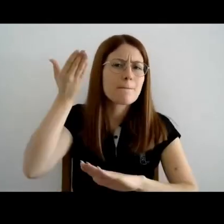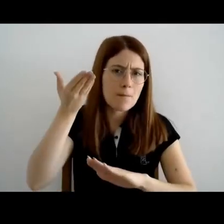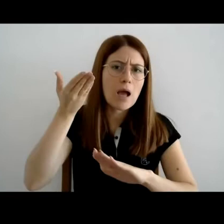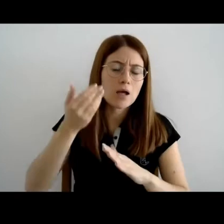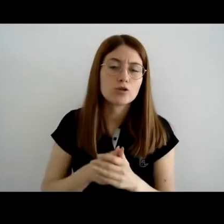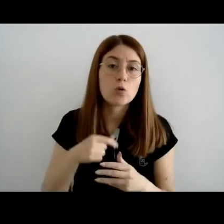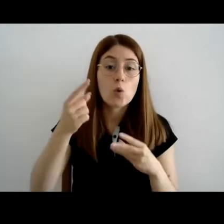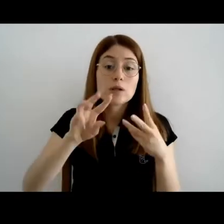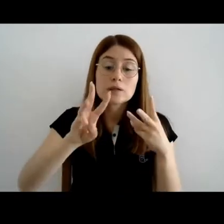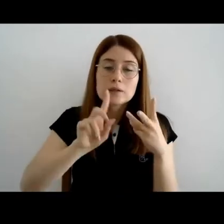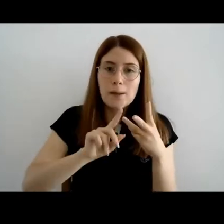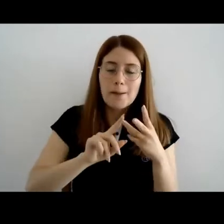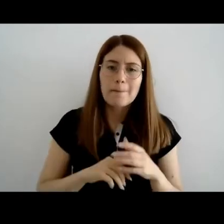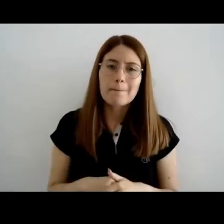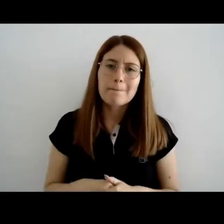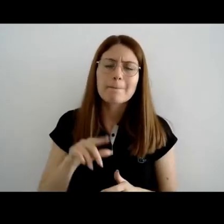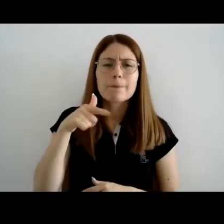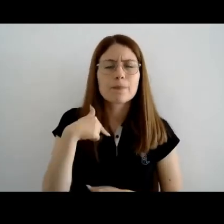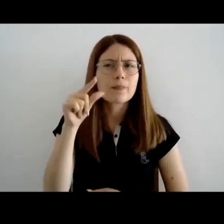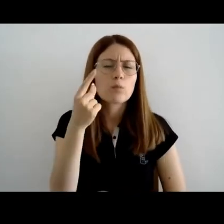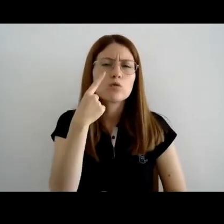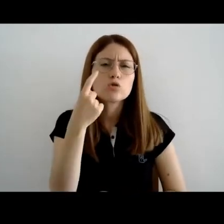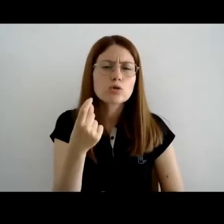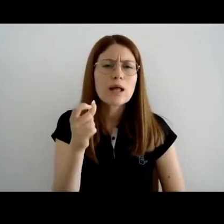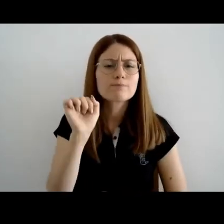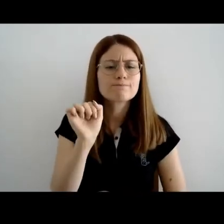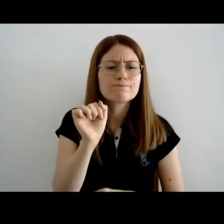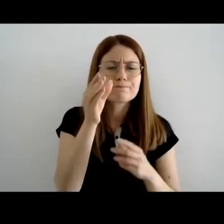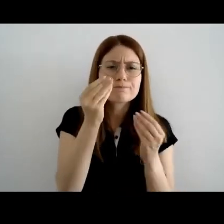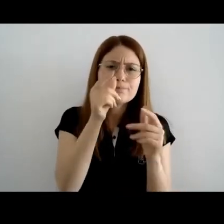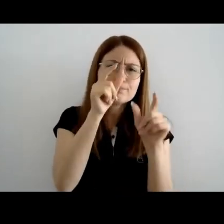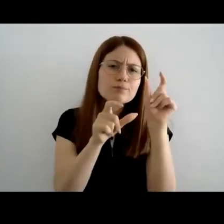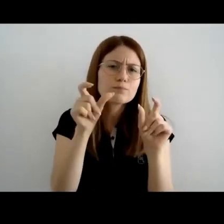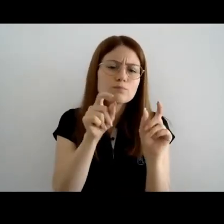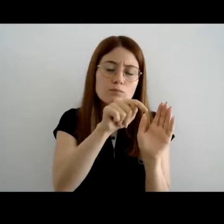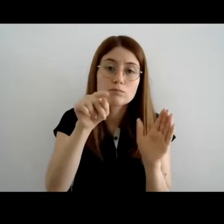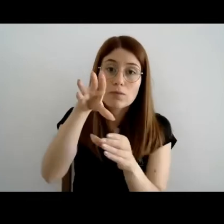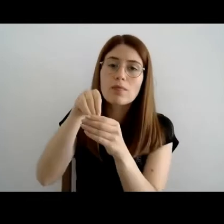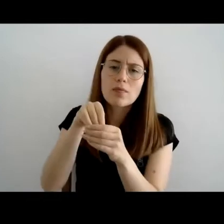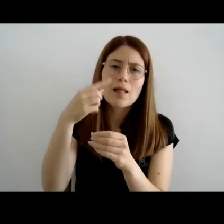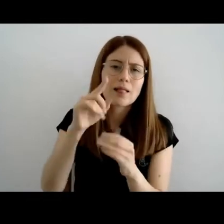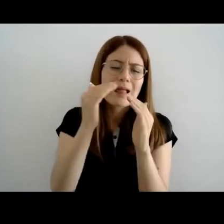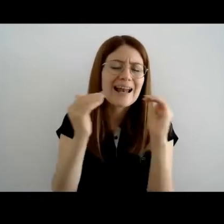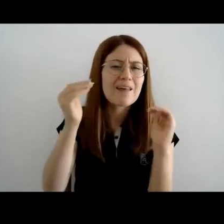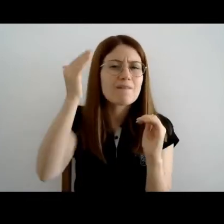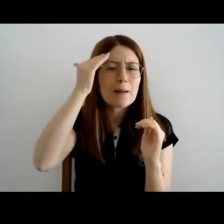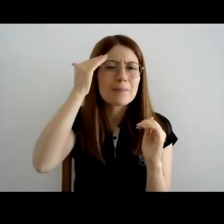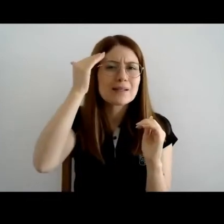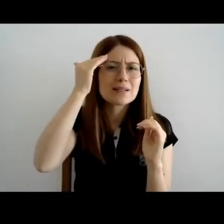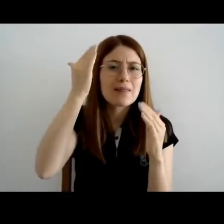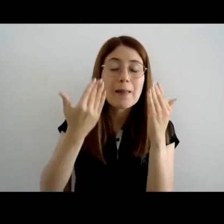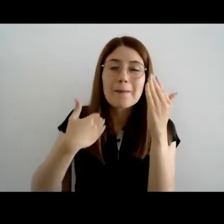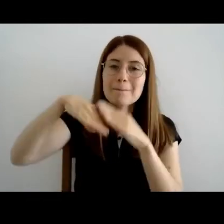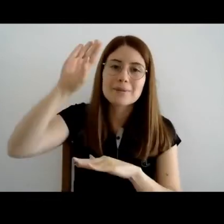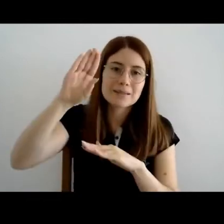nível terciário, notamos também que muitos elementos do DAE, ou quase todos, têm um nível de capacidades acima do